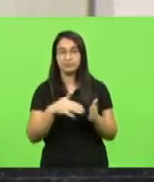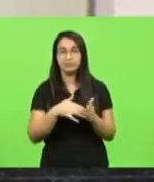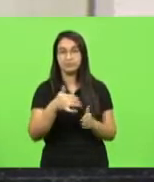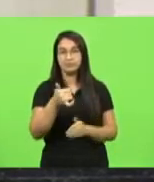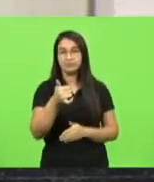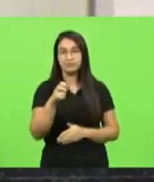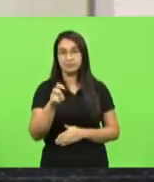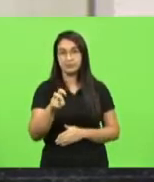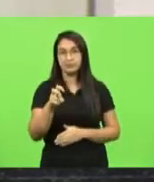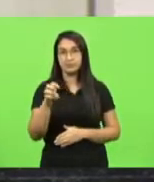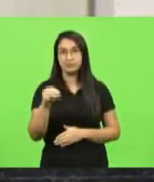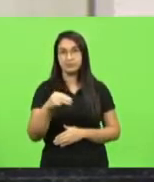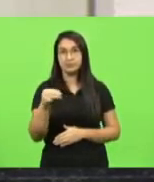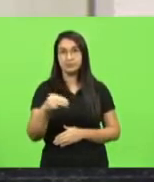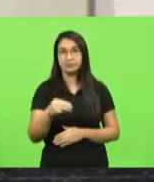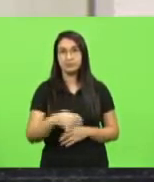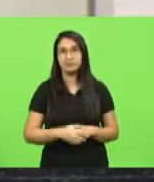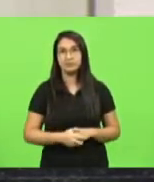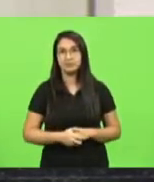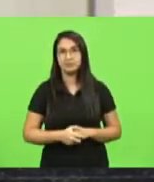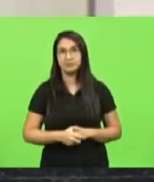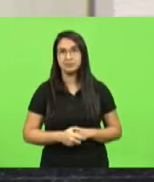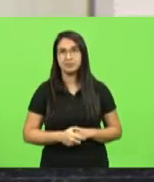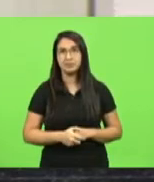alguém fará o uso da palavra